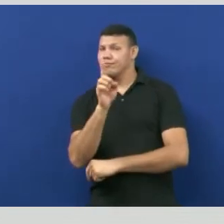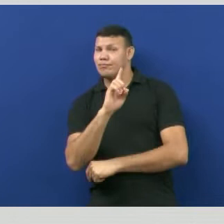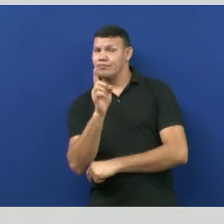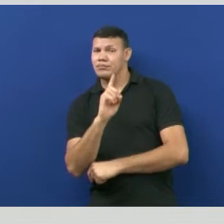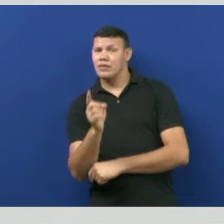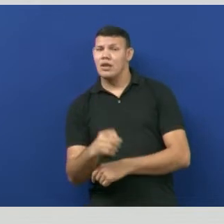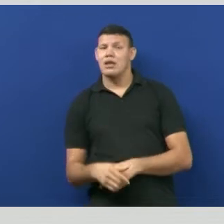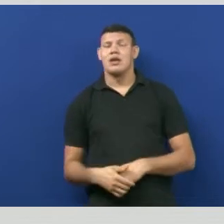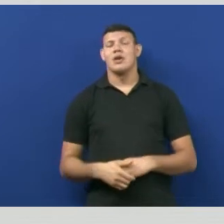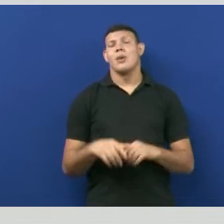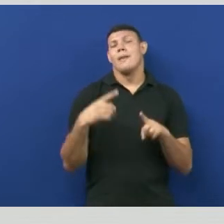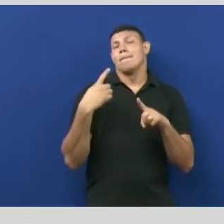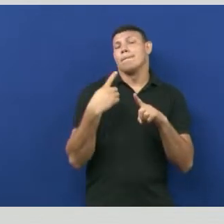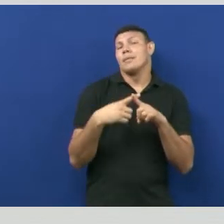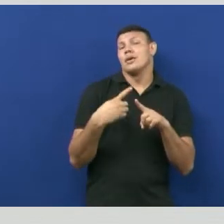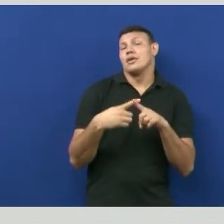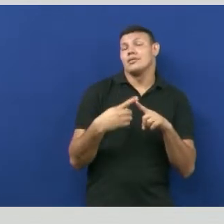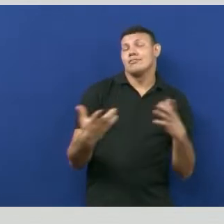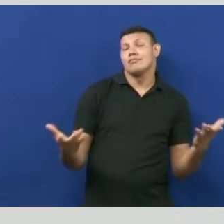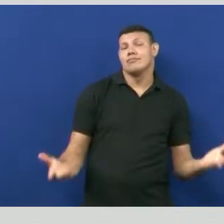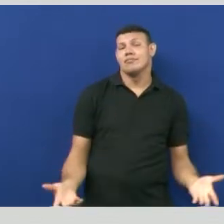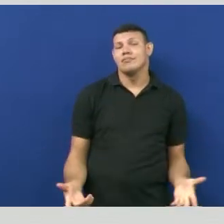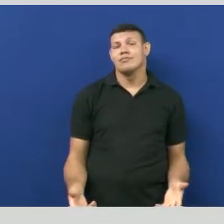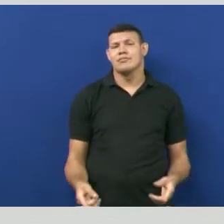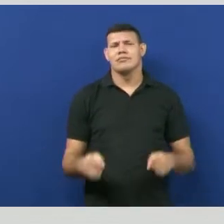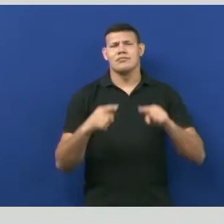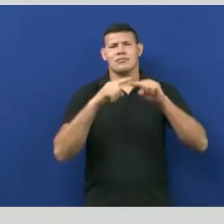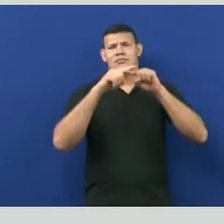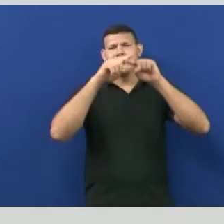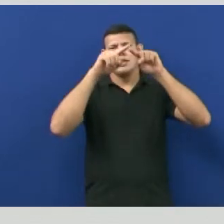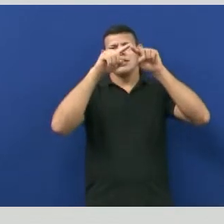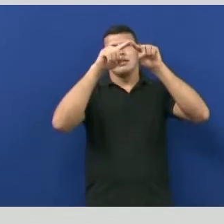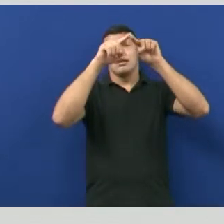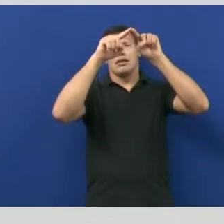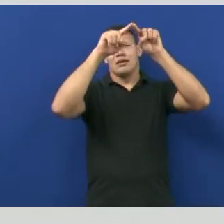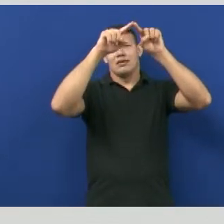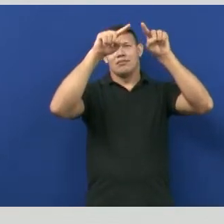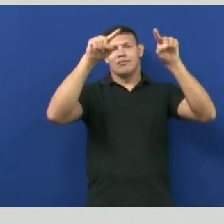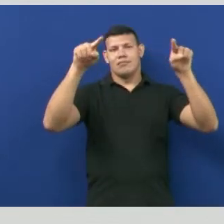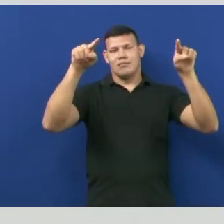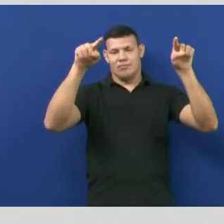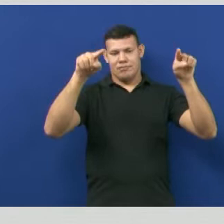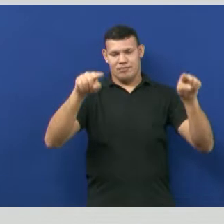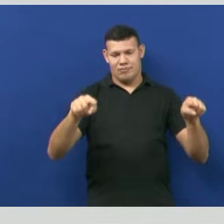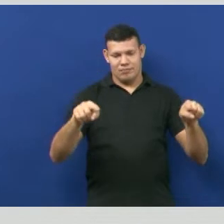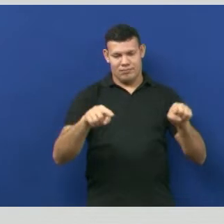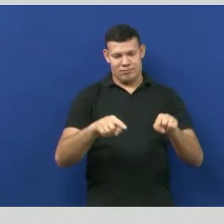eles são chamados de aromáticos por terem essa forma hexagonal.